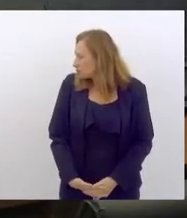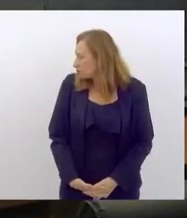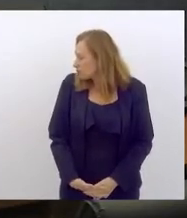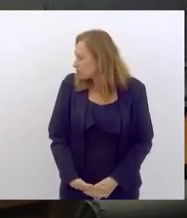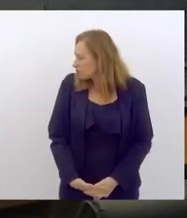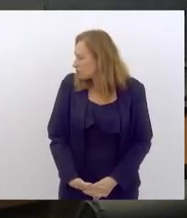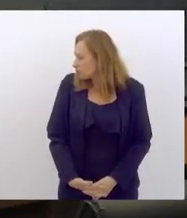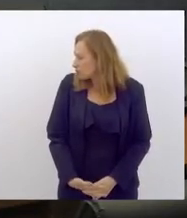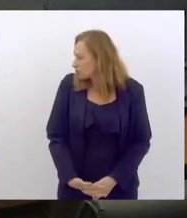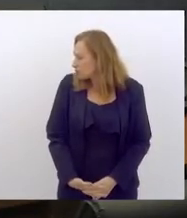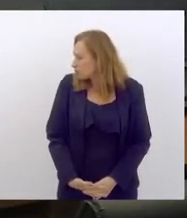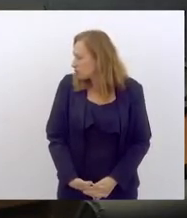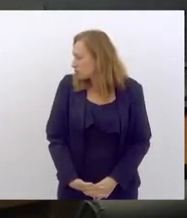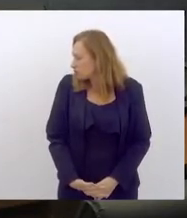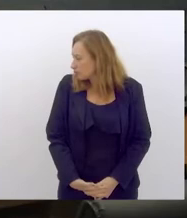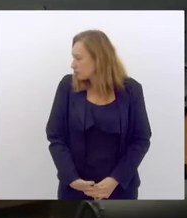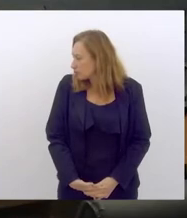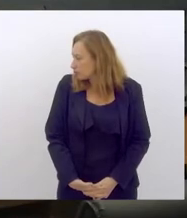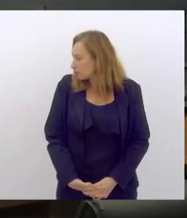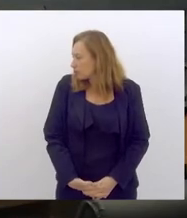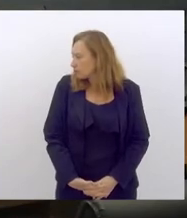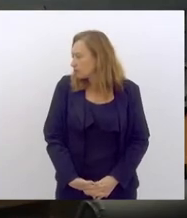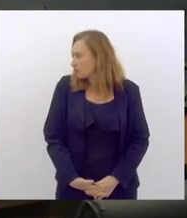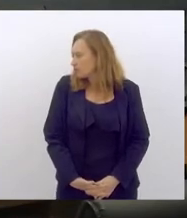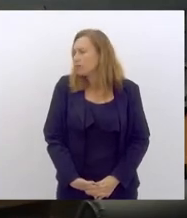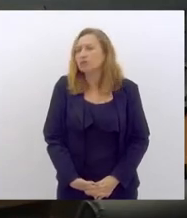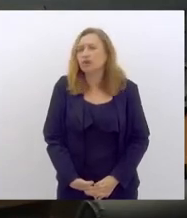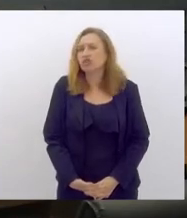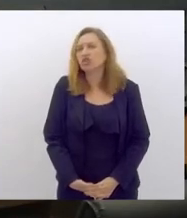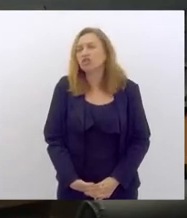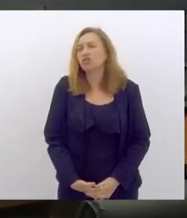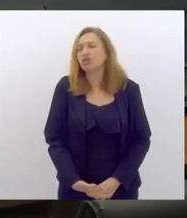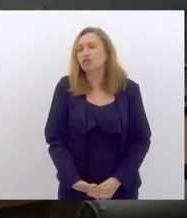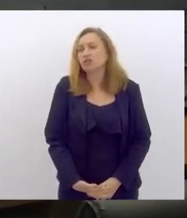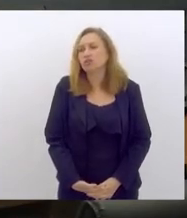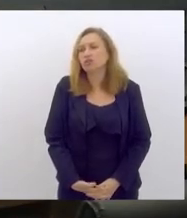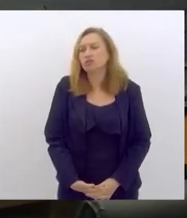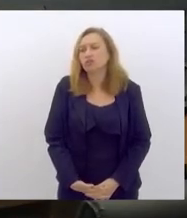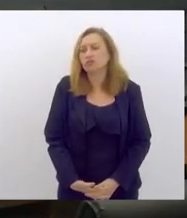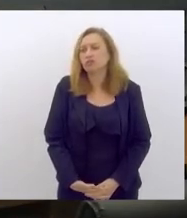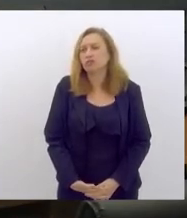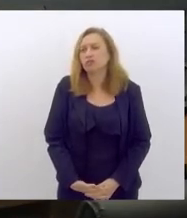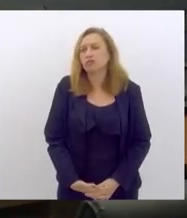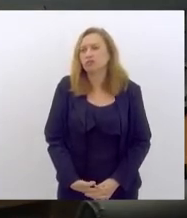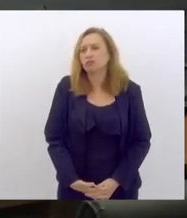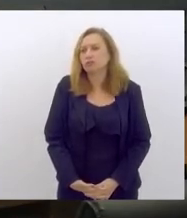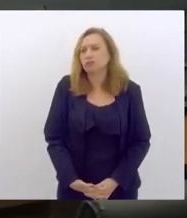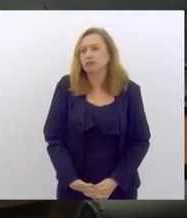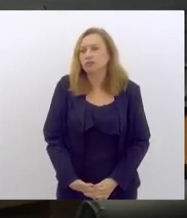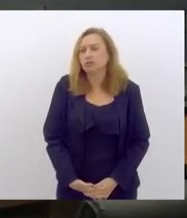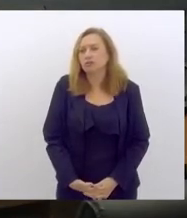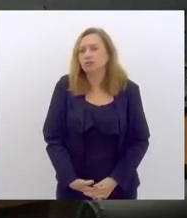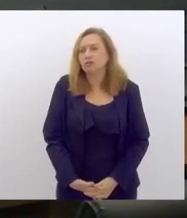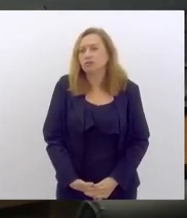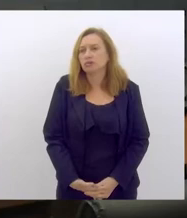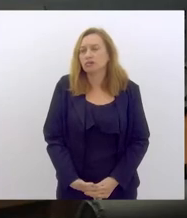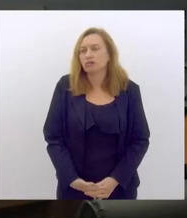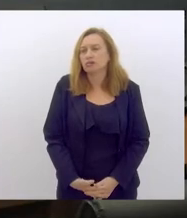Próximo orador a fazer uso da palavra, nosso presidente da Comissão de Educação, Flávio Serafini.